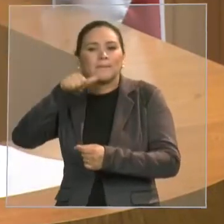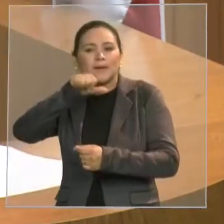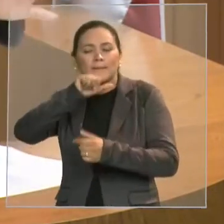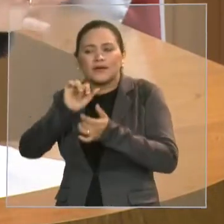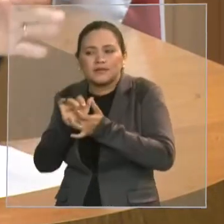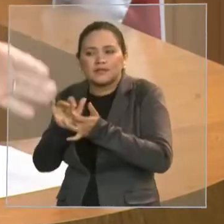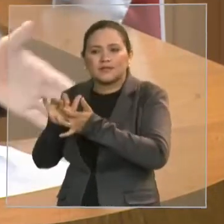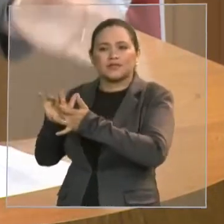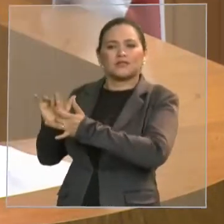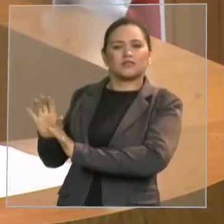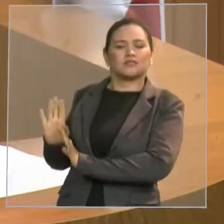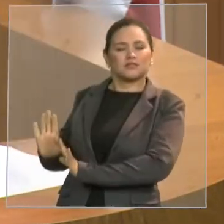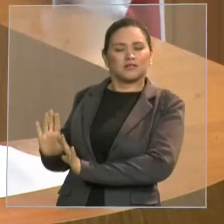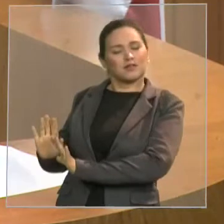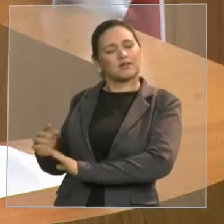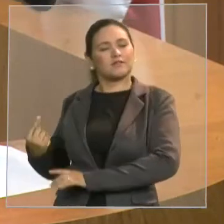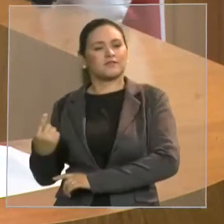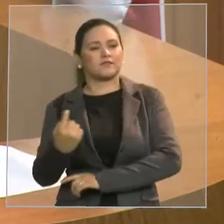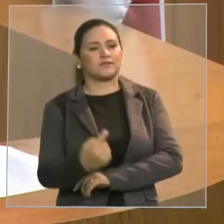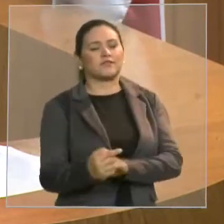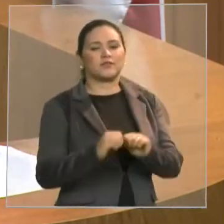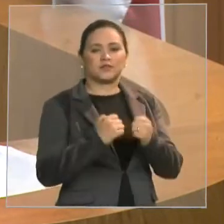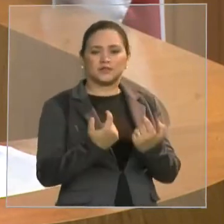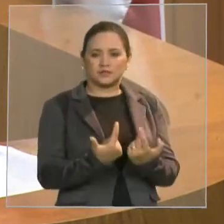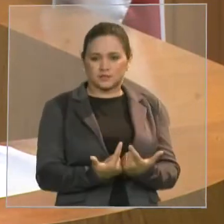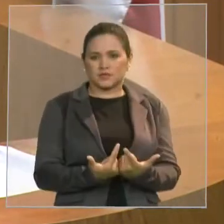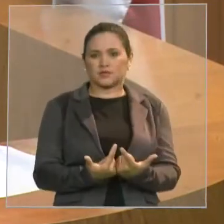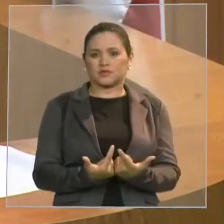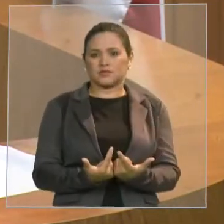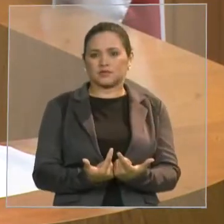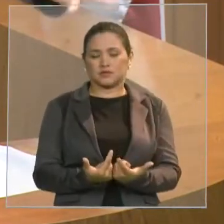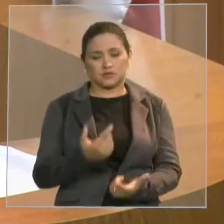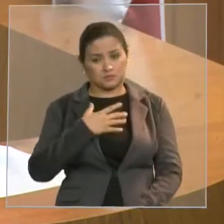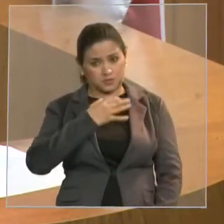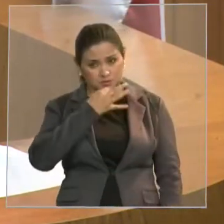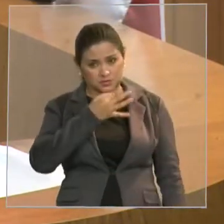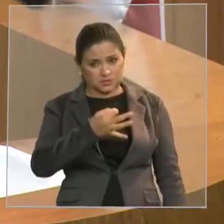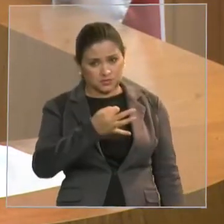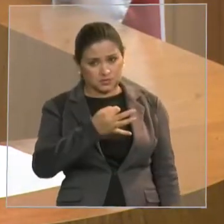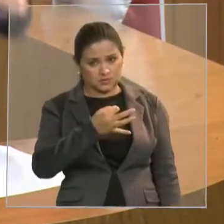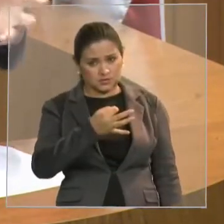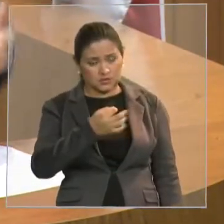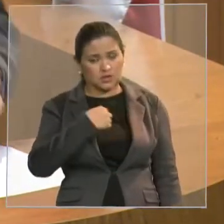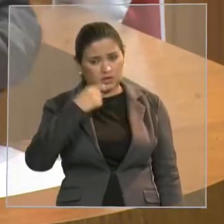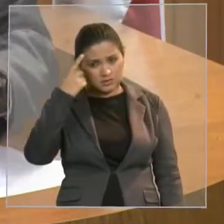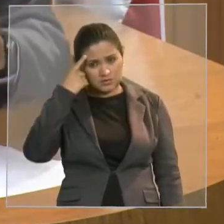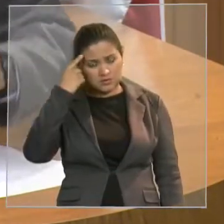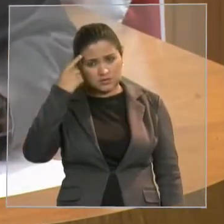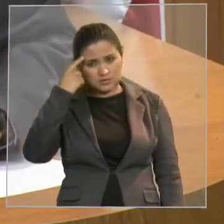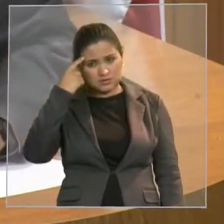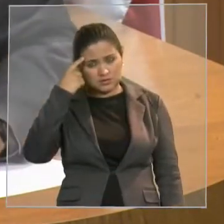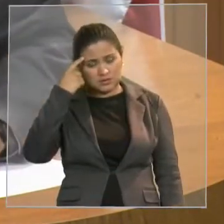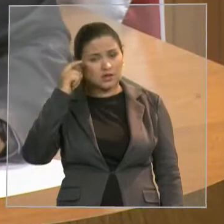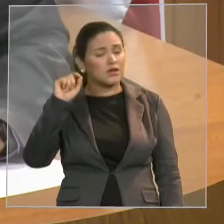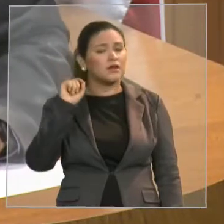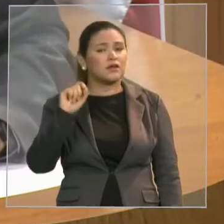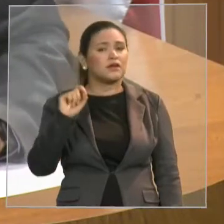eu saiba, aquele espaço é para a galeria de imprensa, não é para utilizar para fazer teatro aqui de